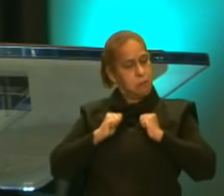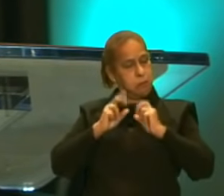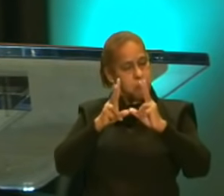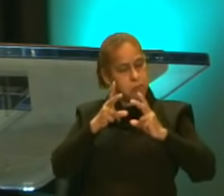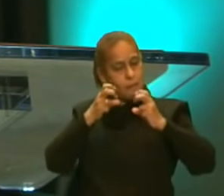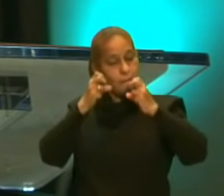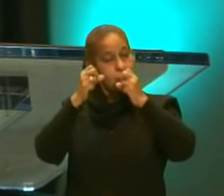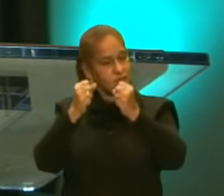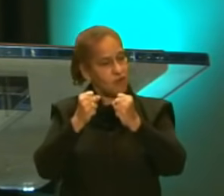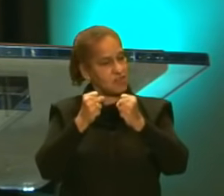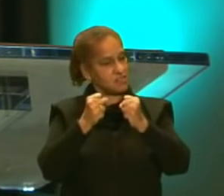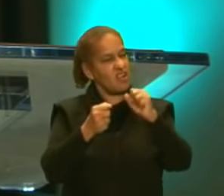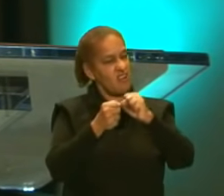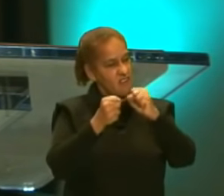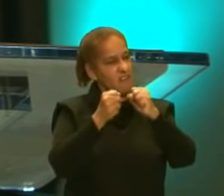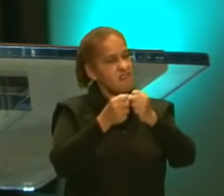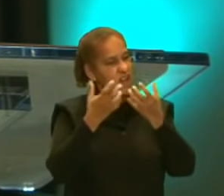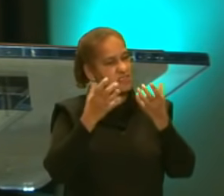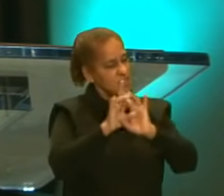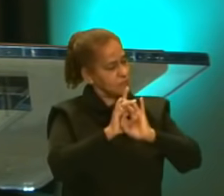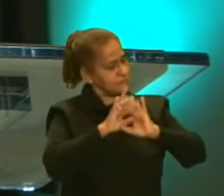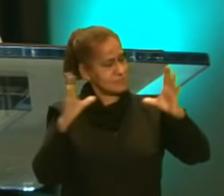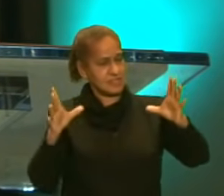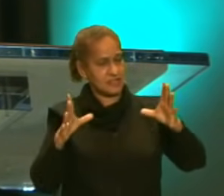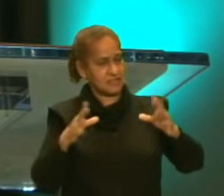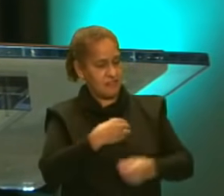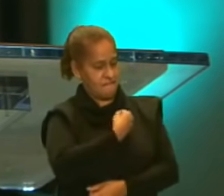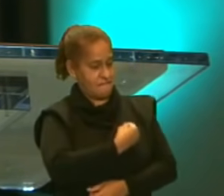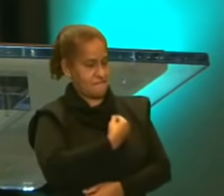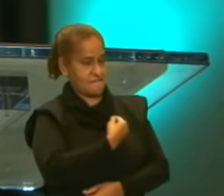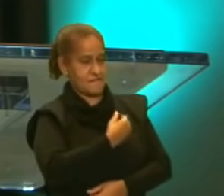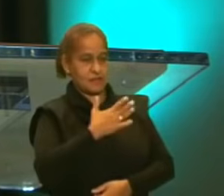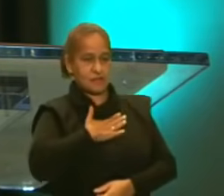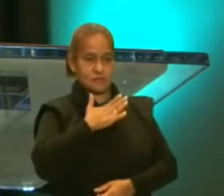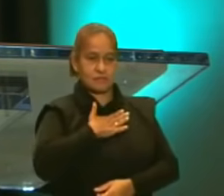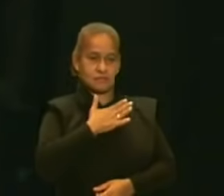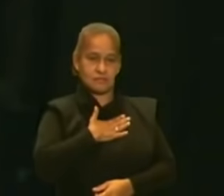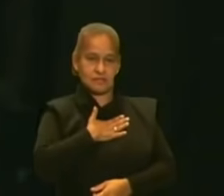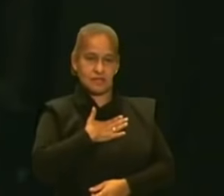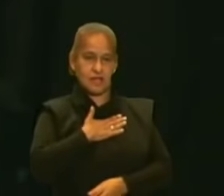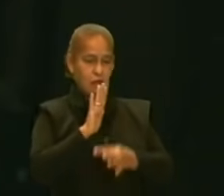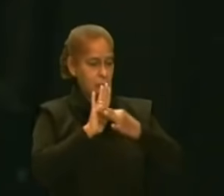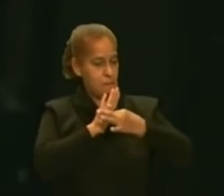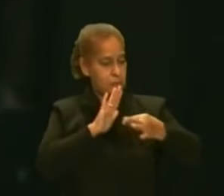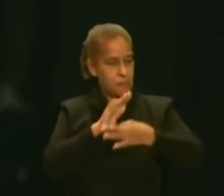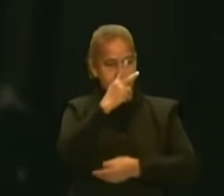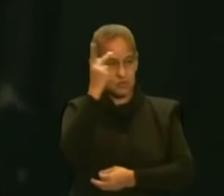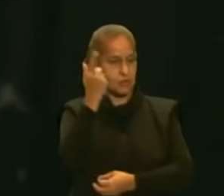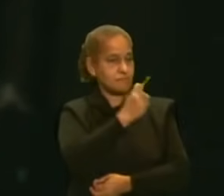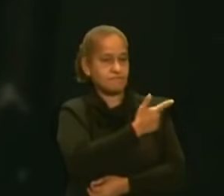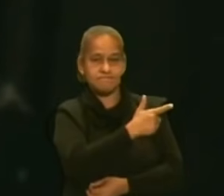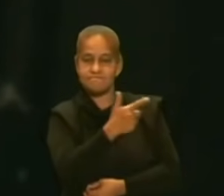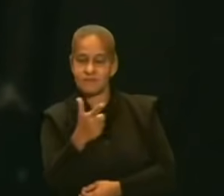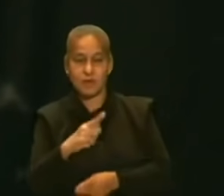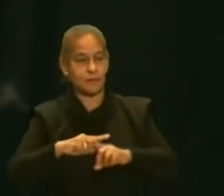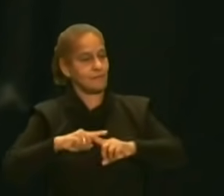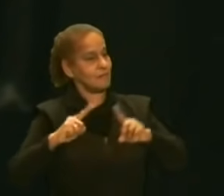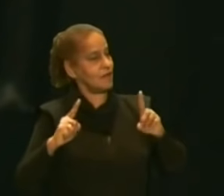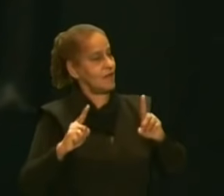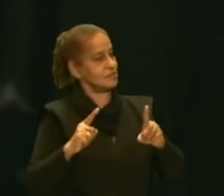e que a vida é tua e ninguém tem que dar palpite, de fato, mas você vai prestar contas da sua vida a